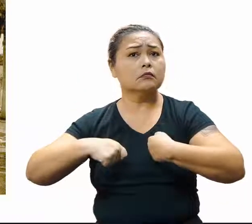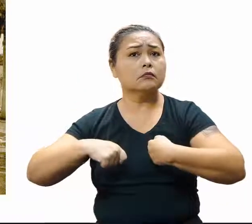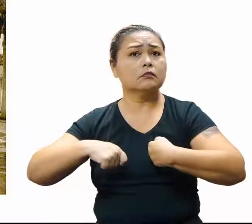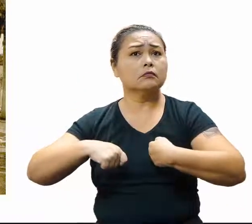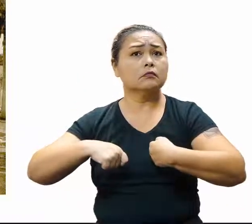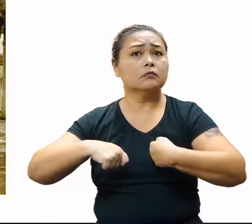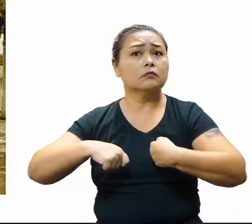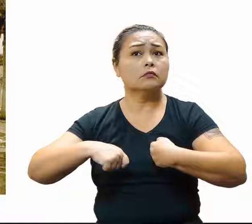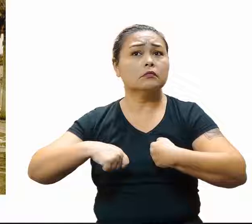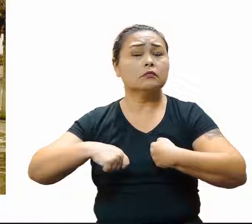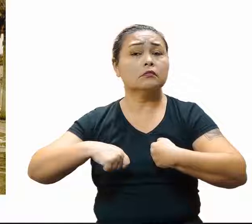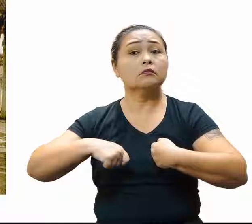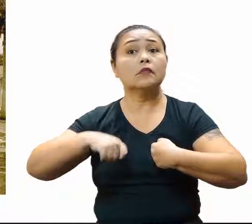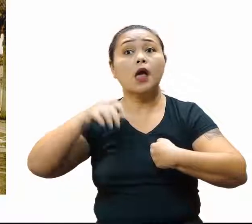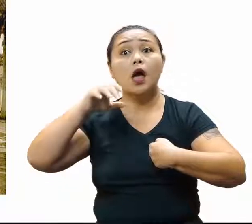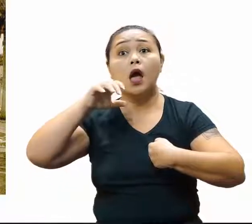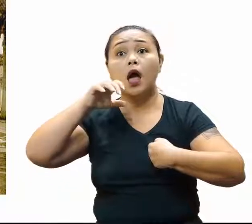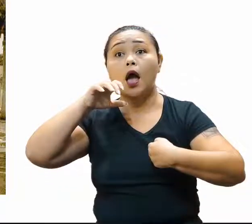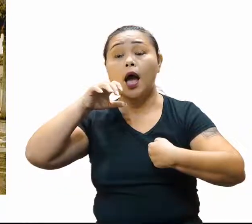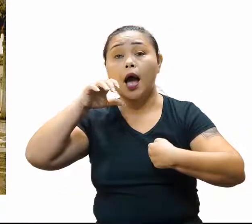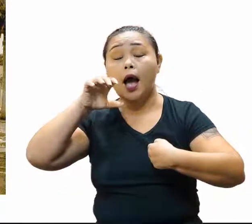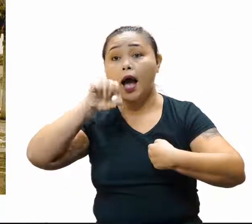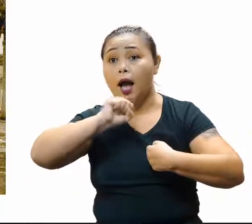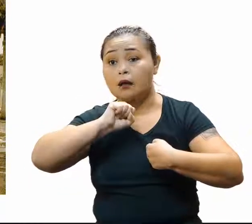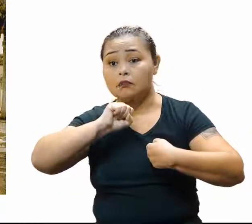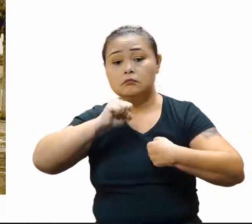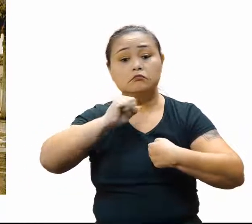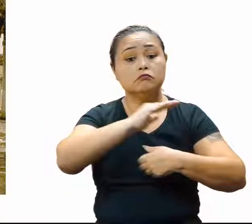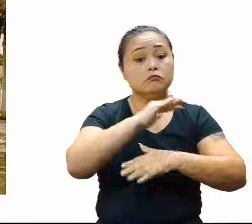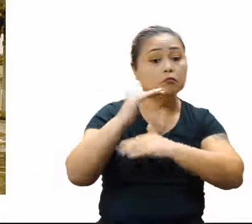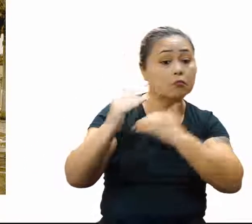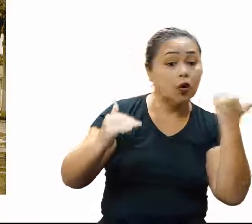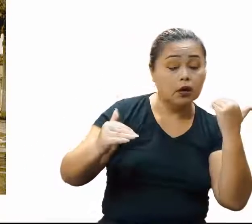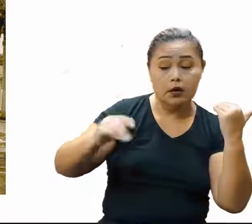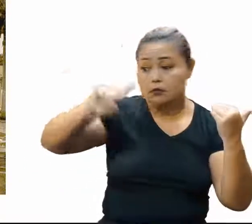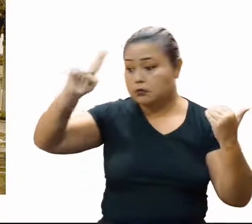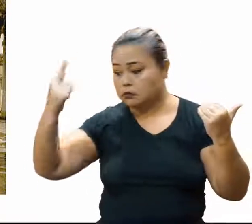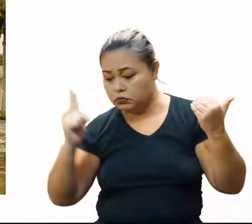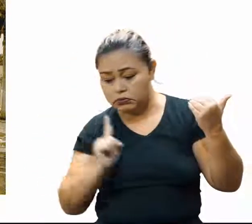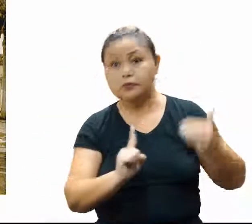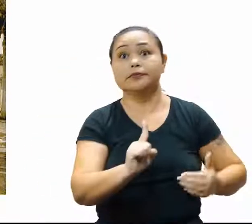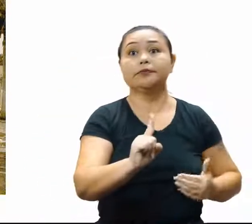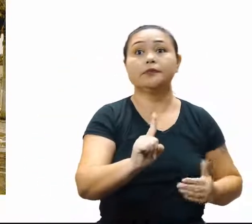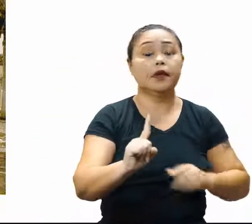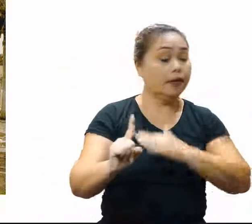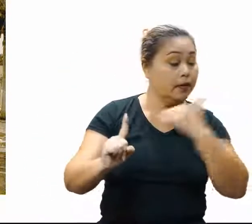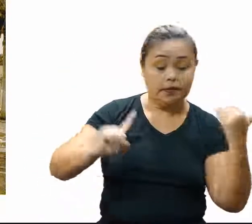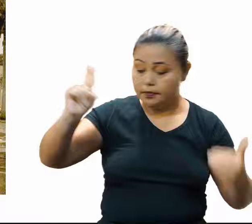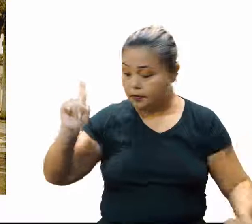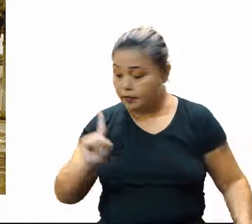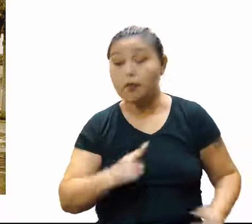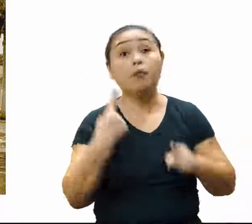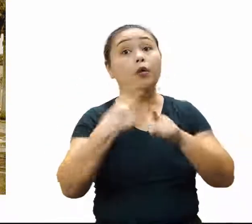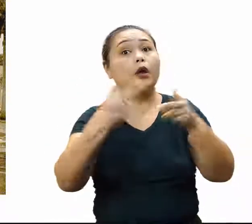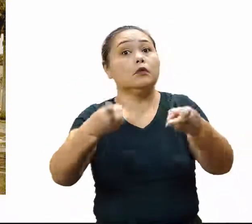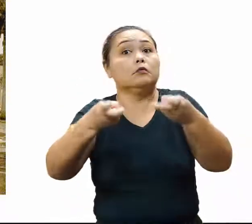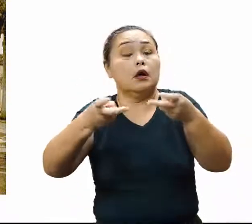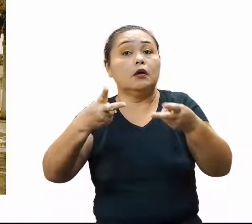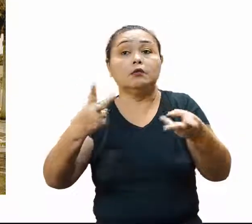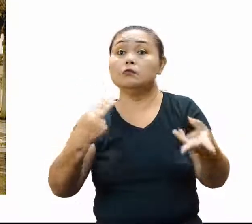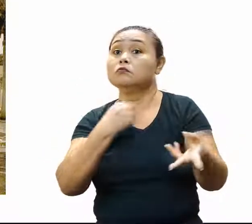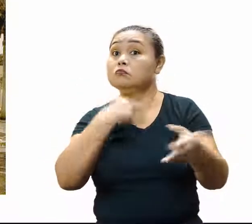de repor a mão de obra. Porque a exploração, ela não podia parar.